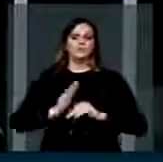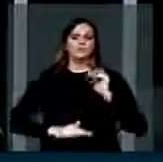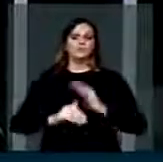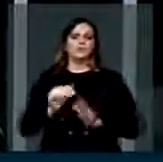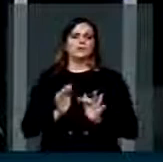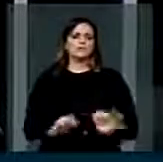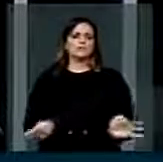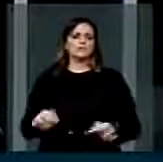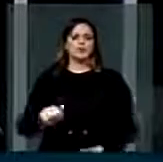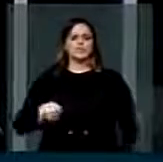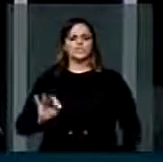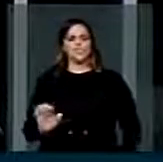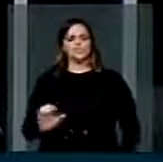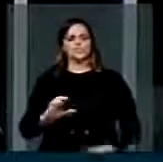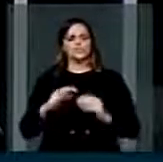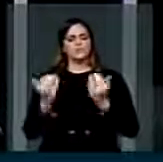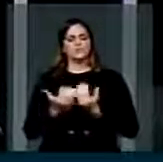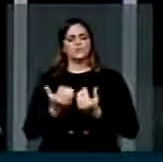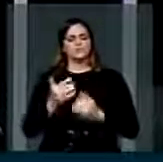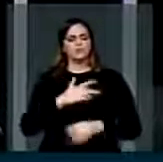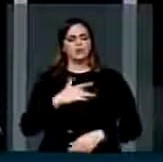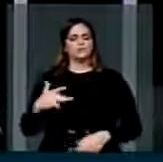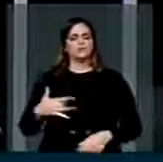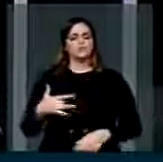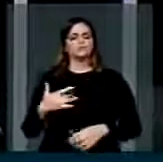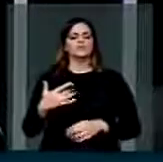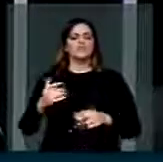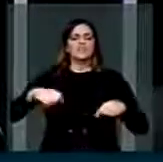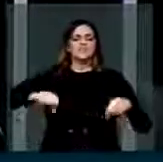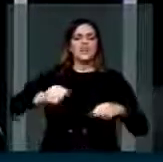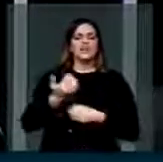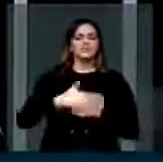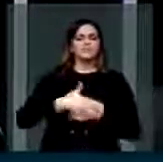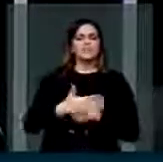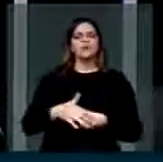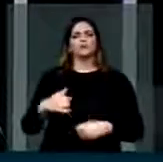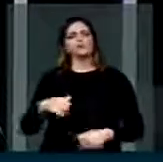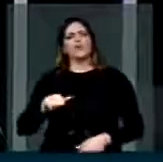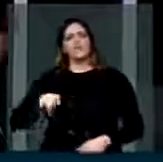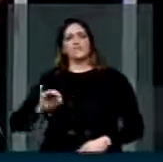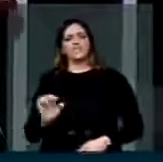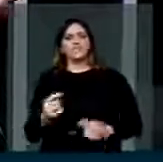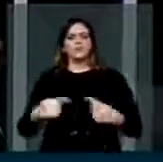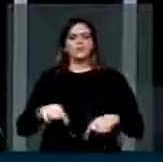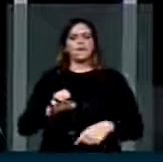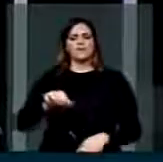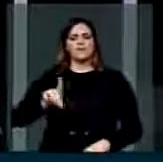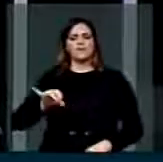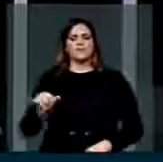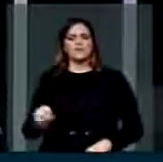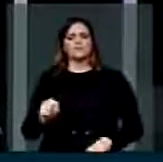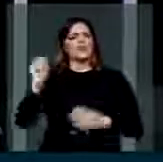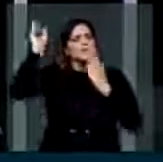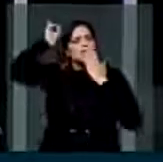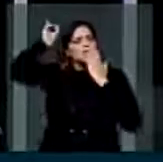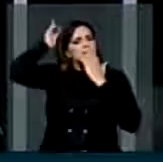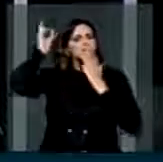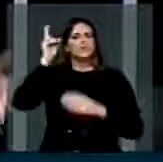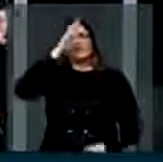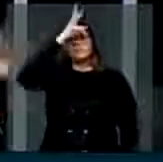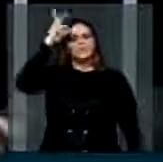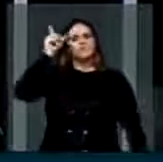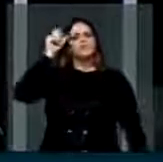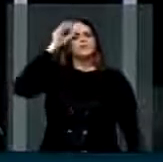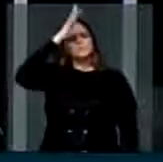de mototaxista, agente de combate às endemias, na defesa dos índios, como no Mato Grosso e Mato Grosso do